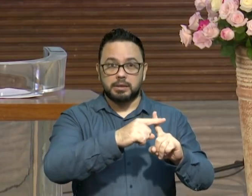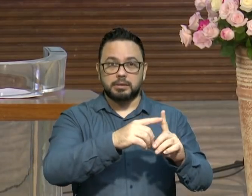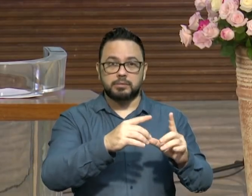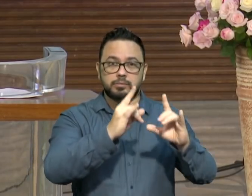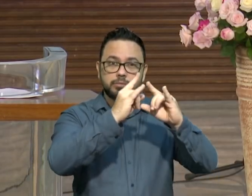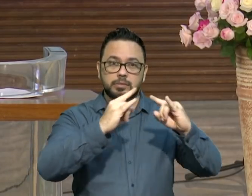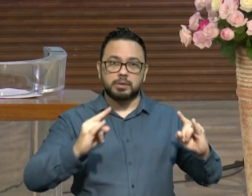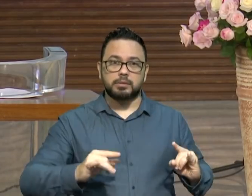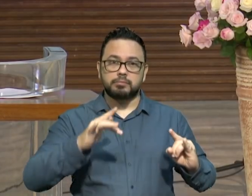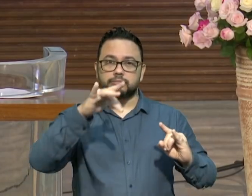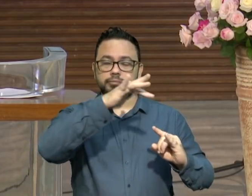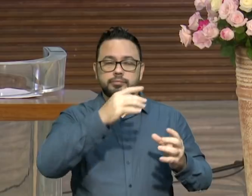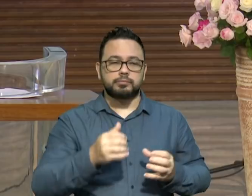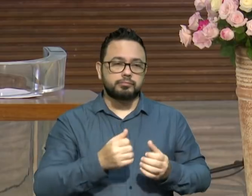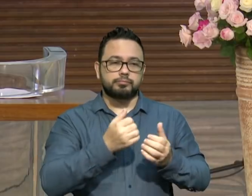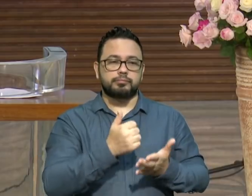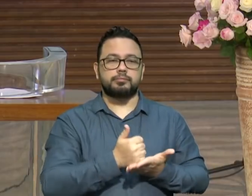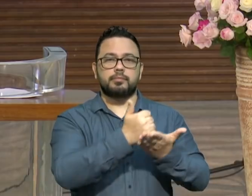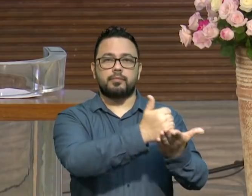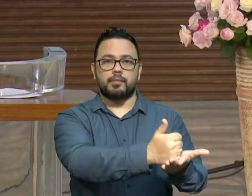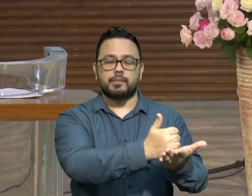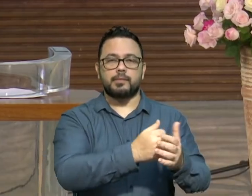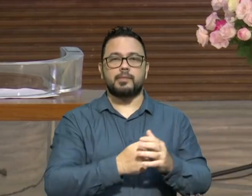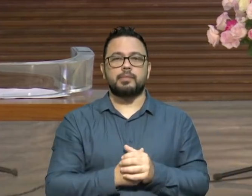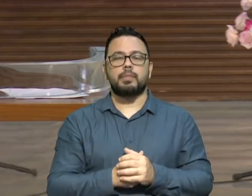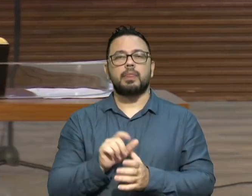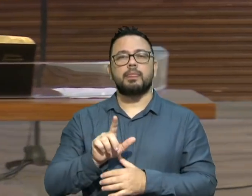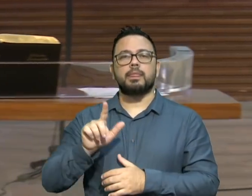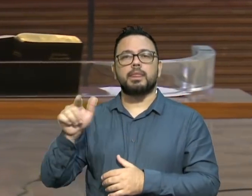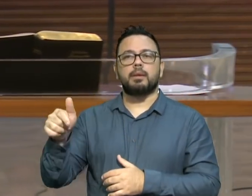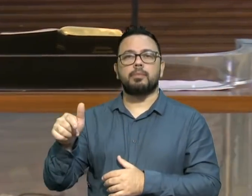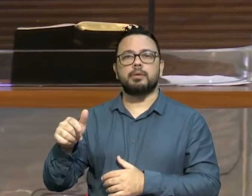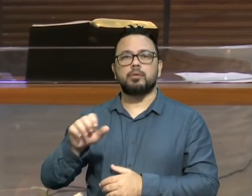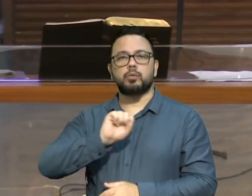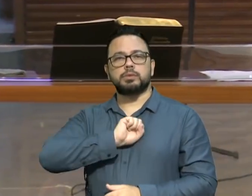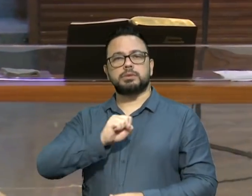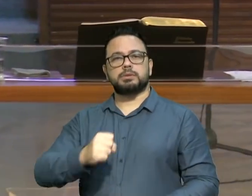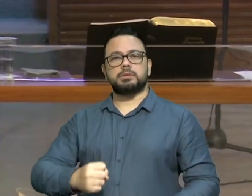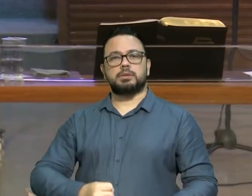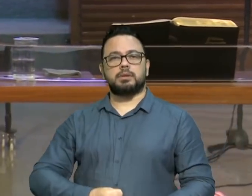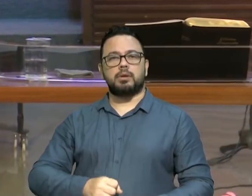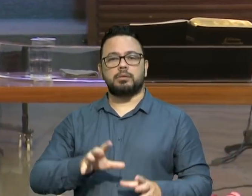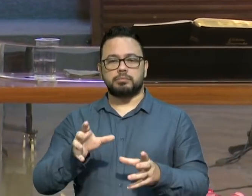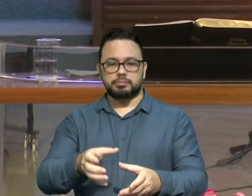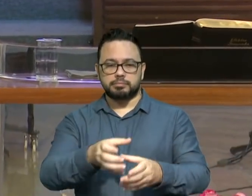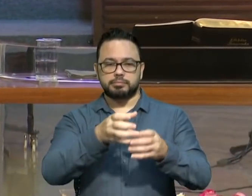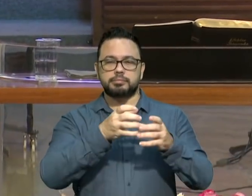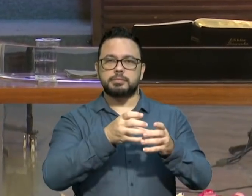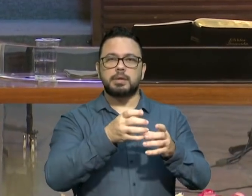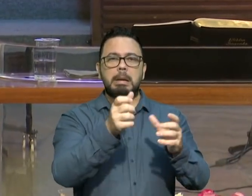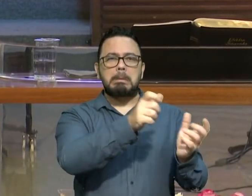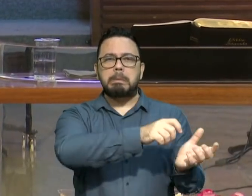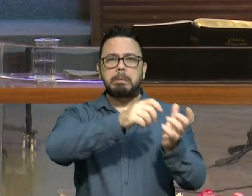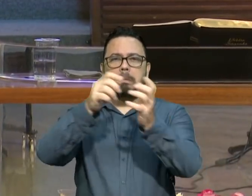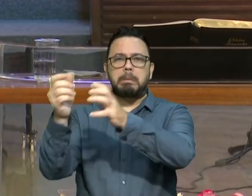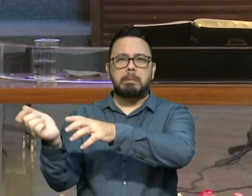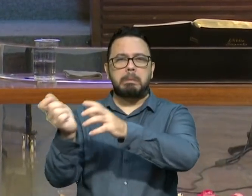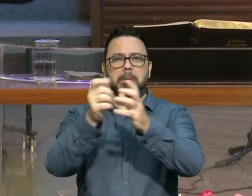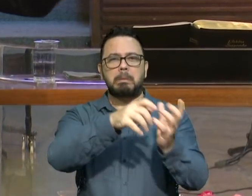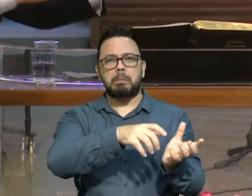festa das Primícias no primeiro dia da semana depois da páscoa O sacerdote moviam molho perante Deus e aquilo